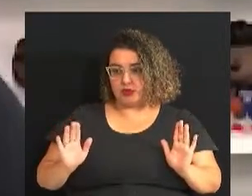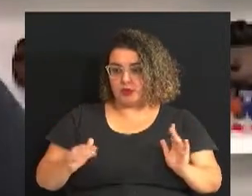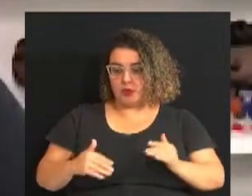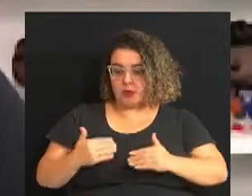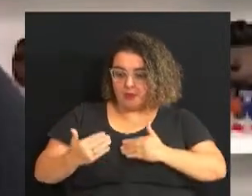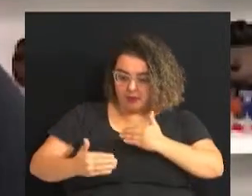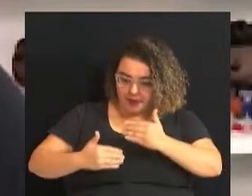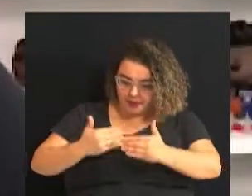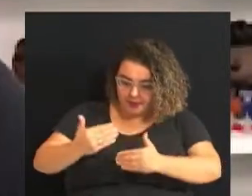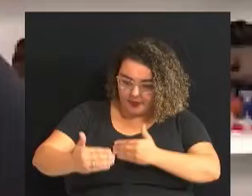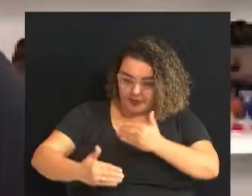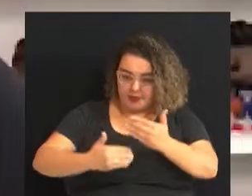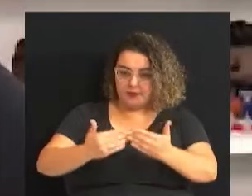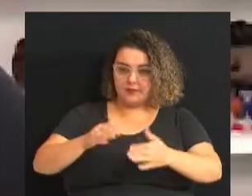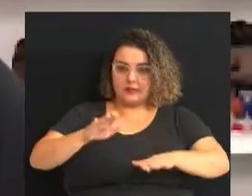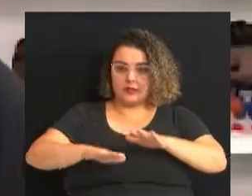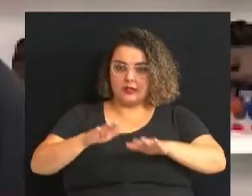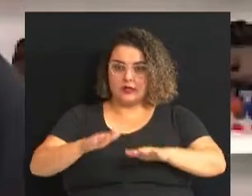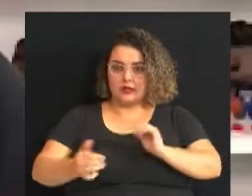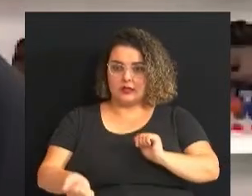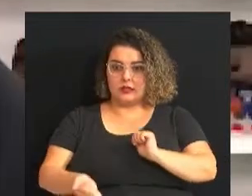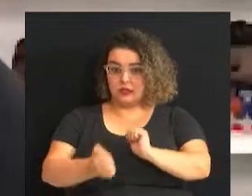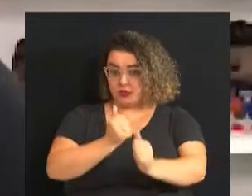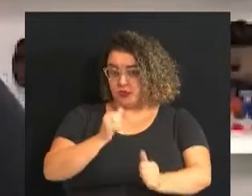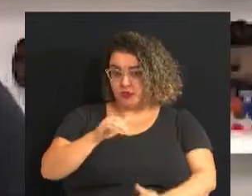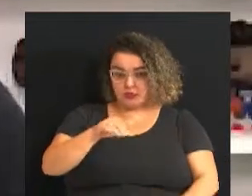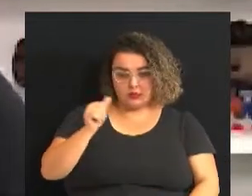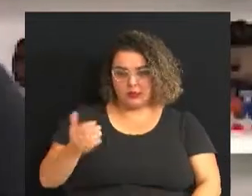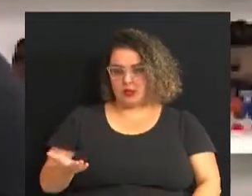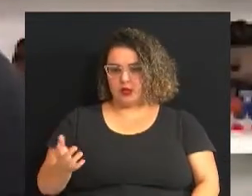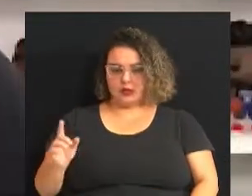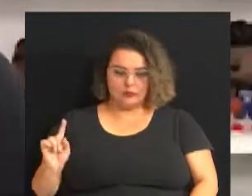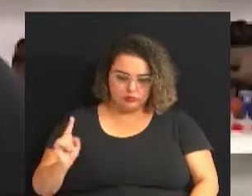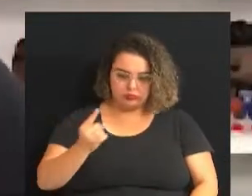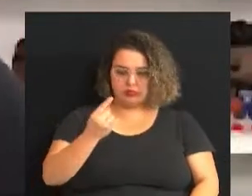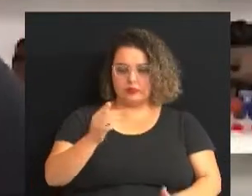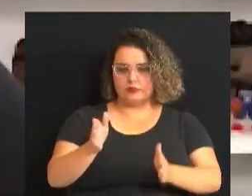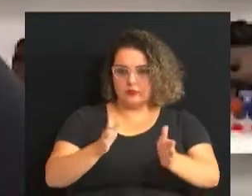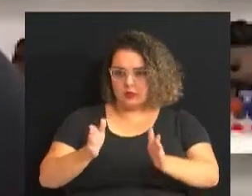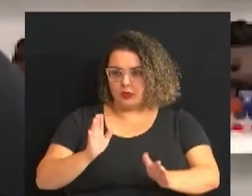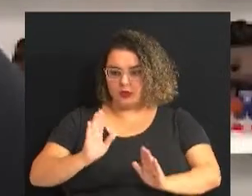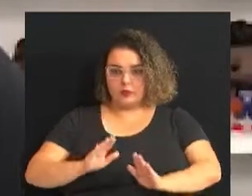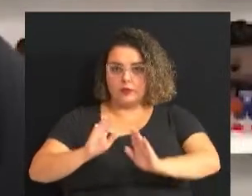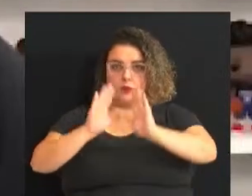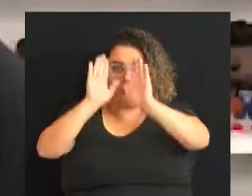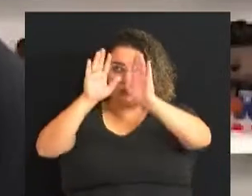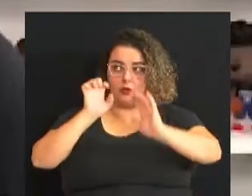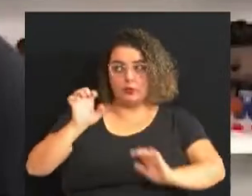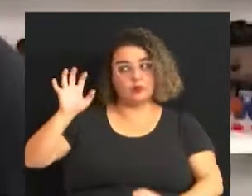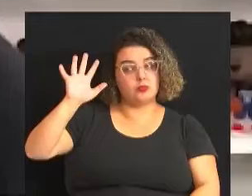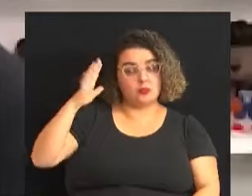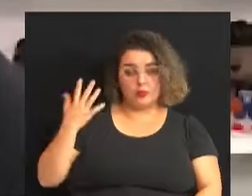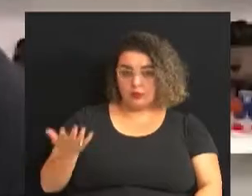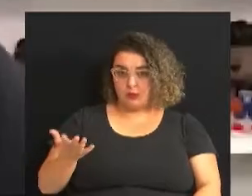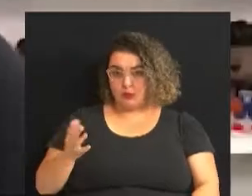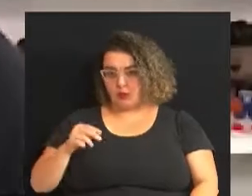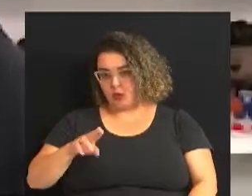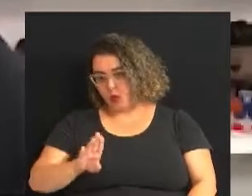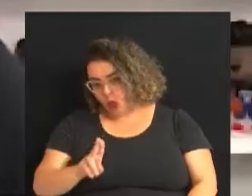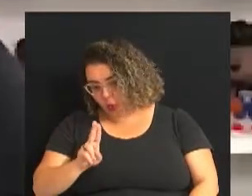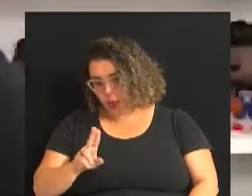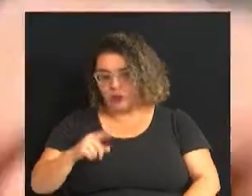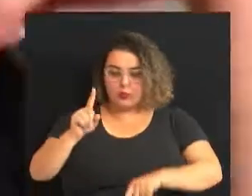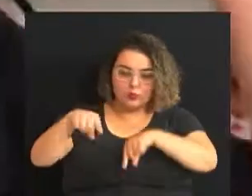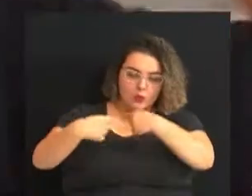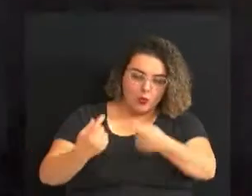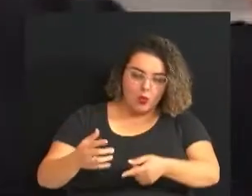tempo, às vezes jogadores não são draftados, mas aparecem no meio da temporada, ou vão jogar no basquetebol europeu, ou aparecem em algum momento em alguma